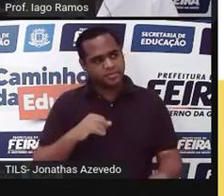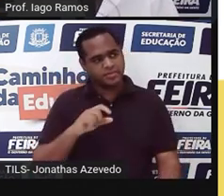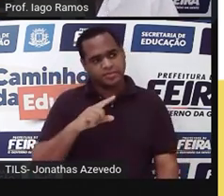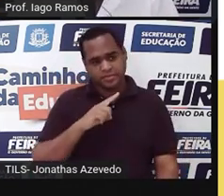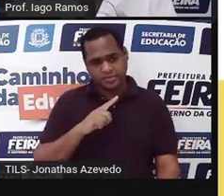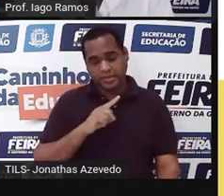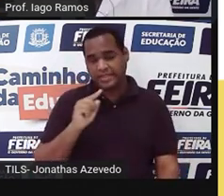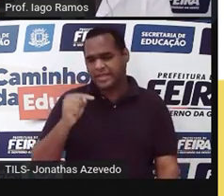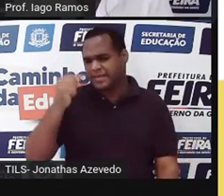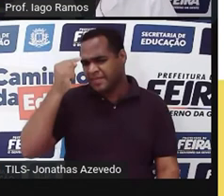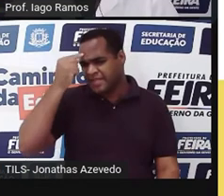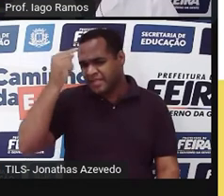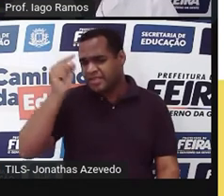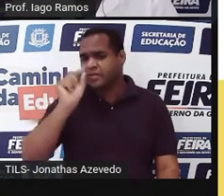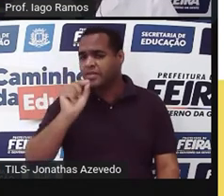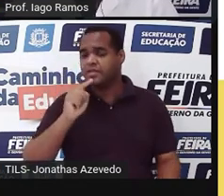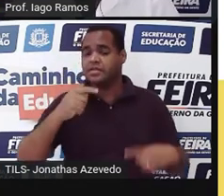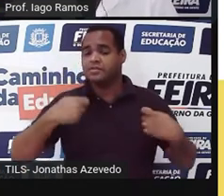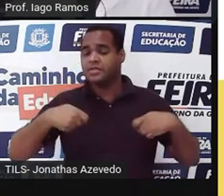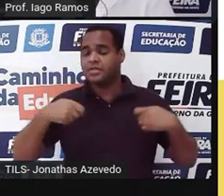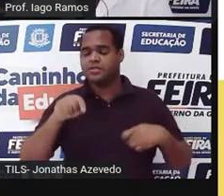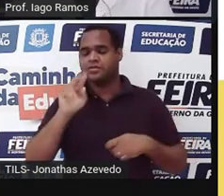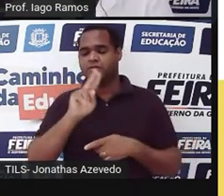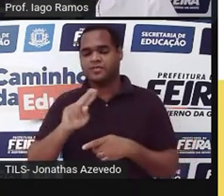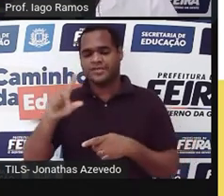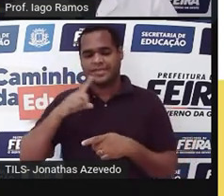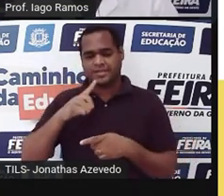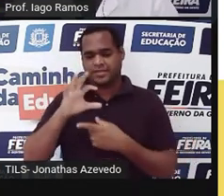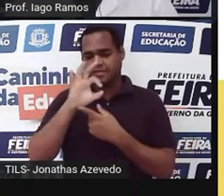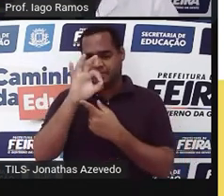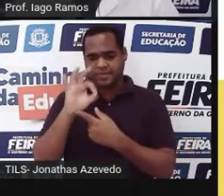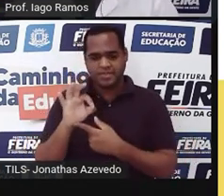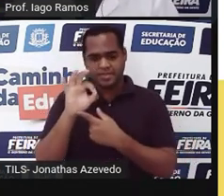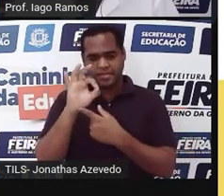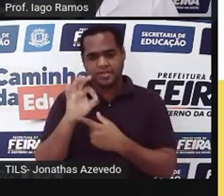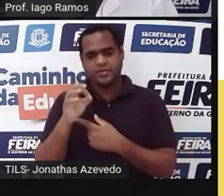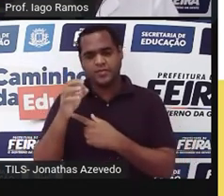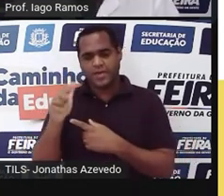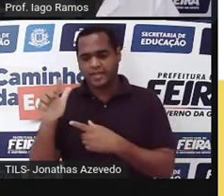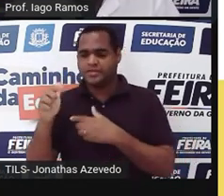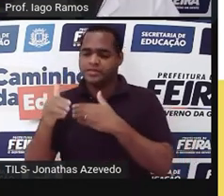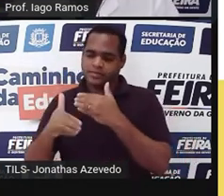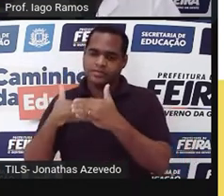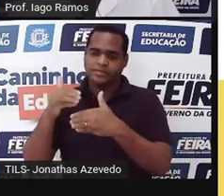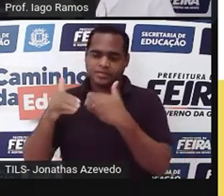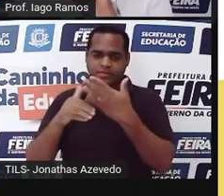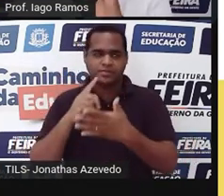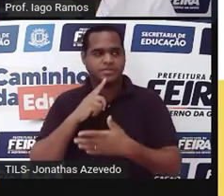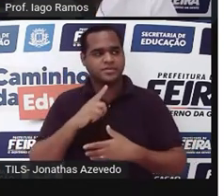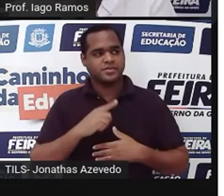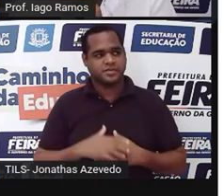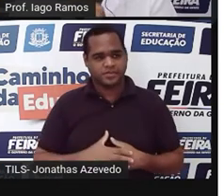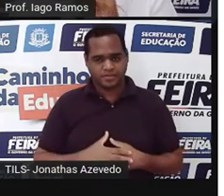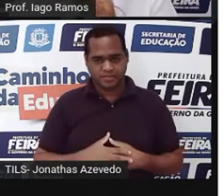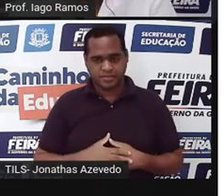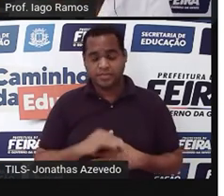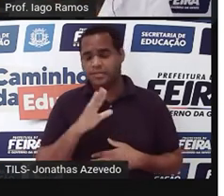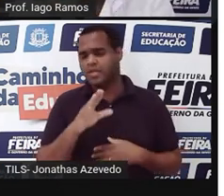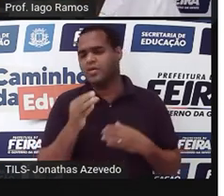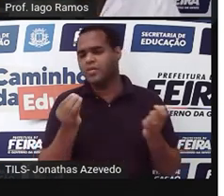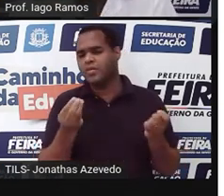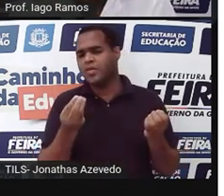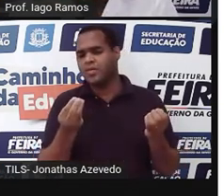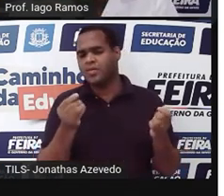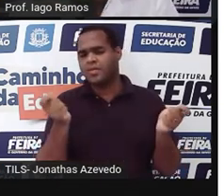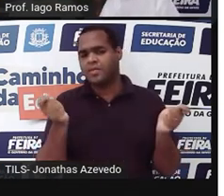a ideia de que a gente precisa usar essas porcentagens uma após a outra tá e como é que a